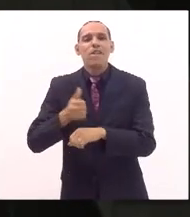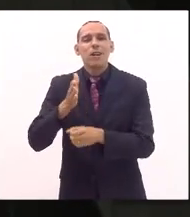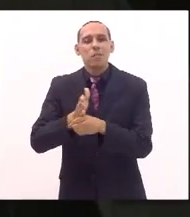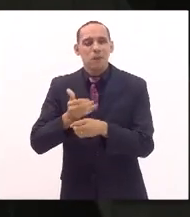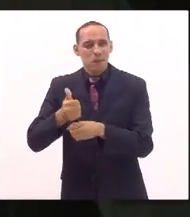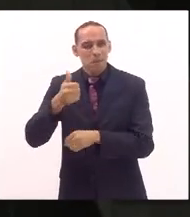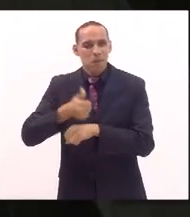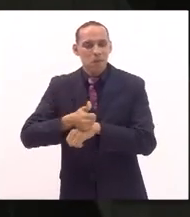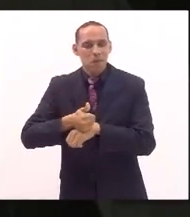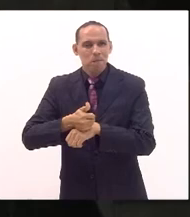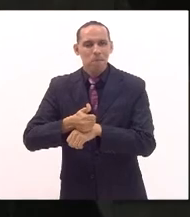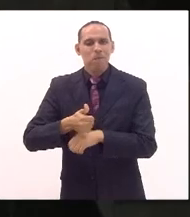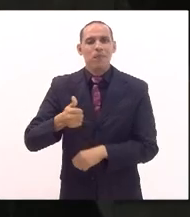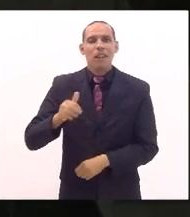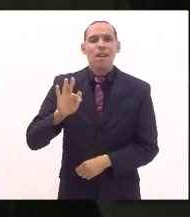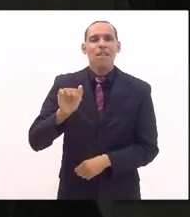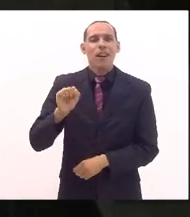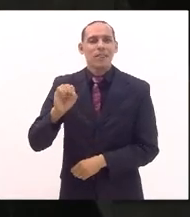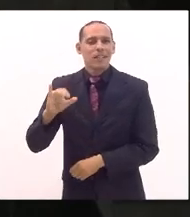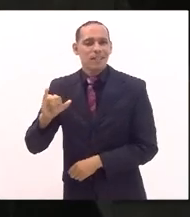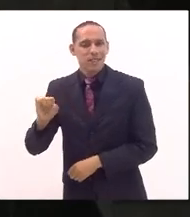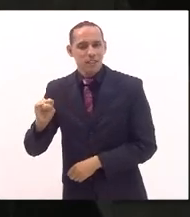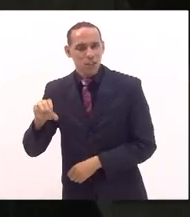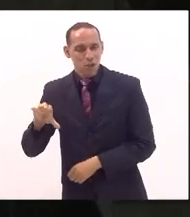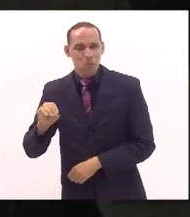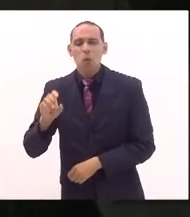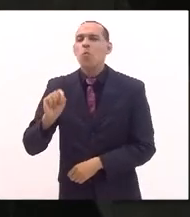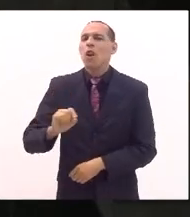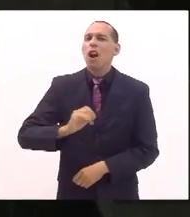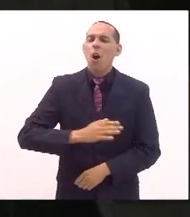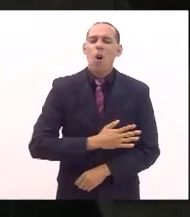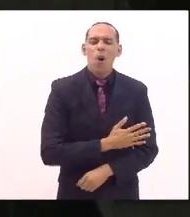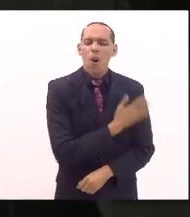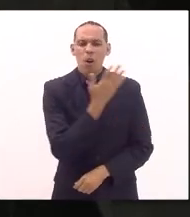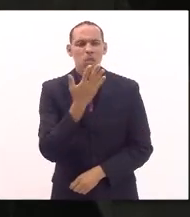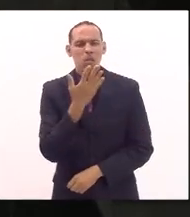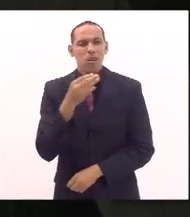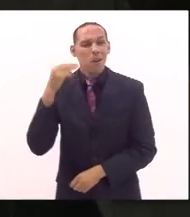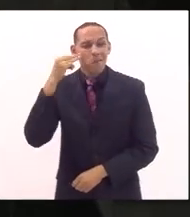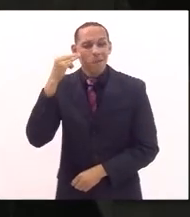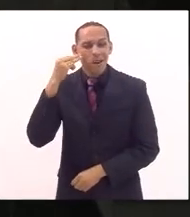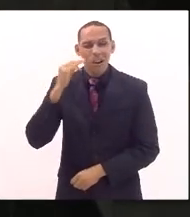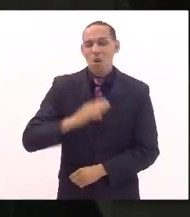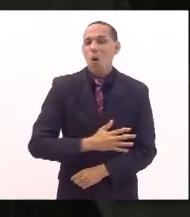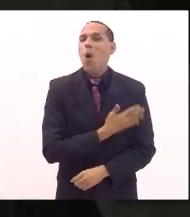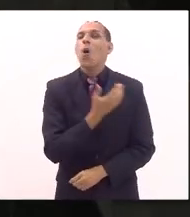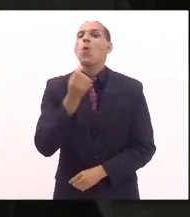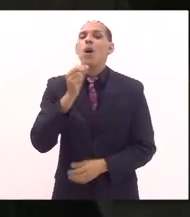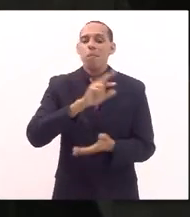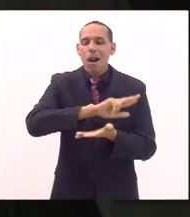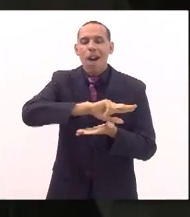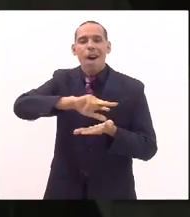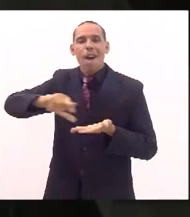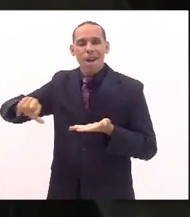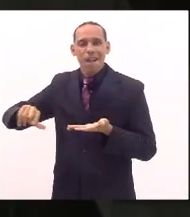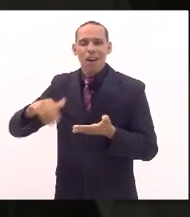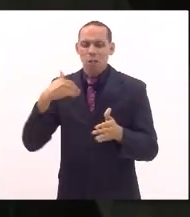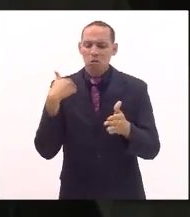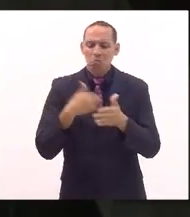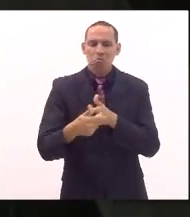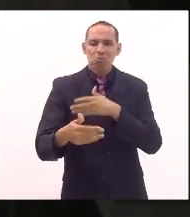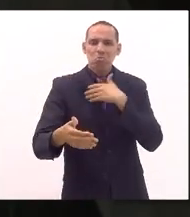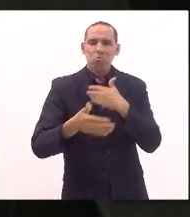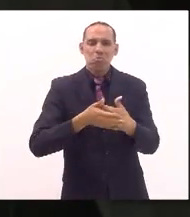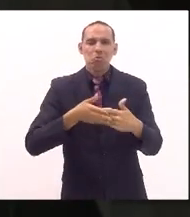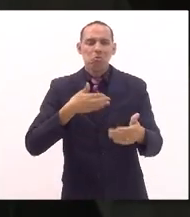o que tem verdadeiro horror Mônica tem verdadeiro horror a diversidade Qualquer